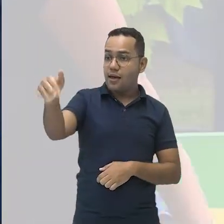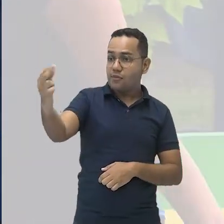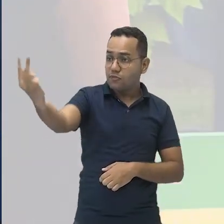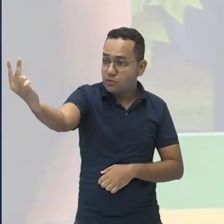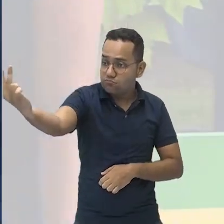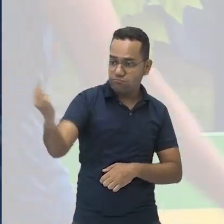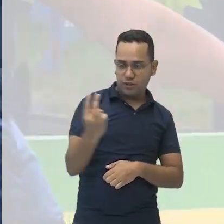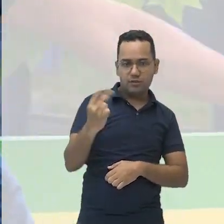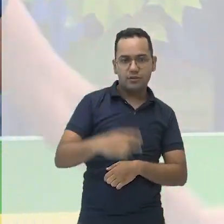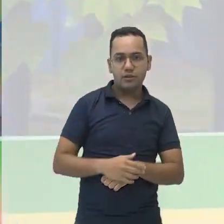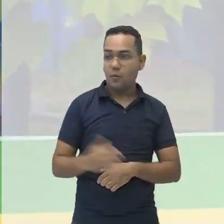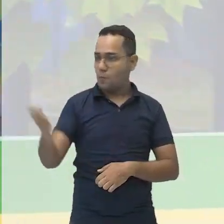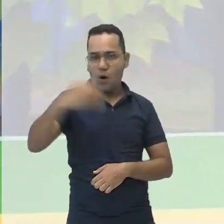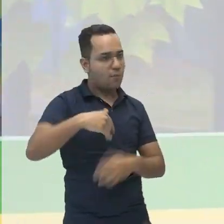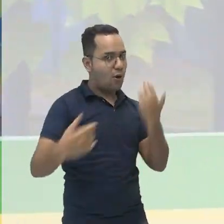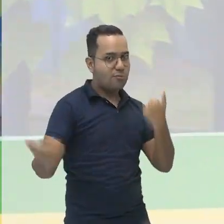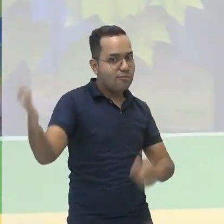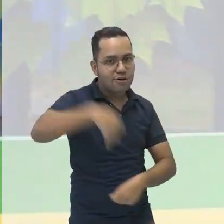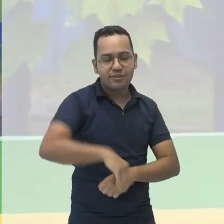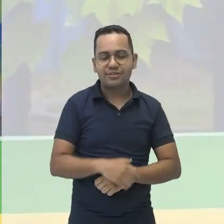Estão chamando a gente, Bora.